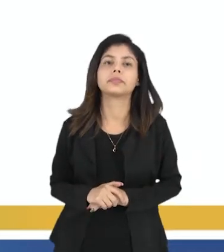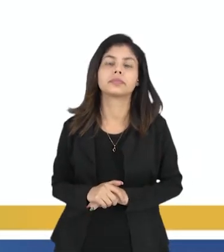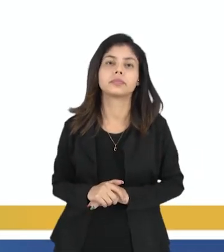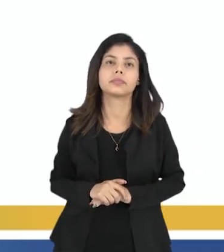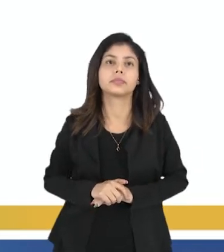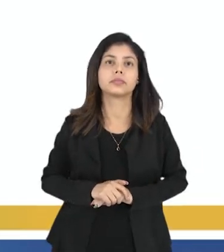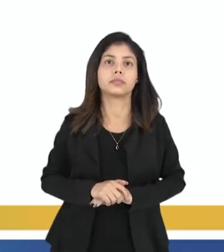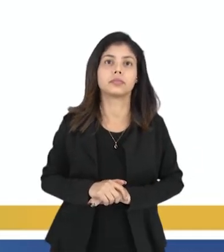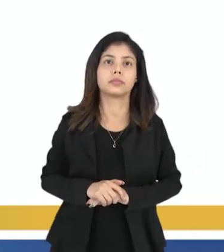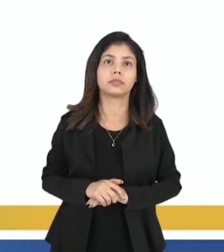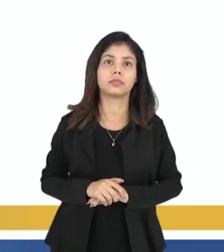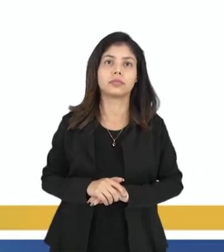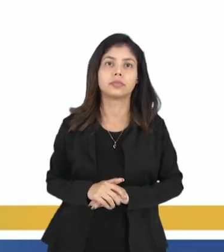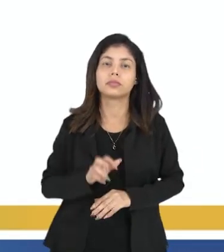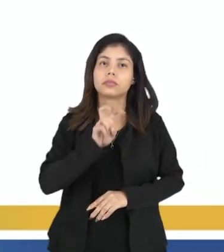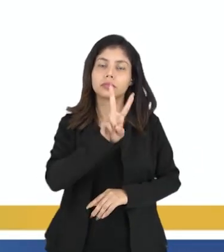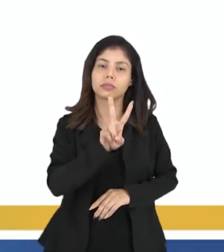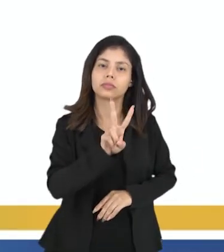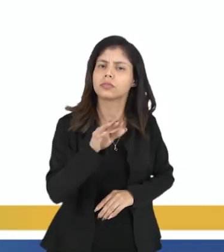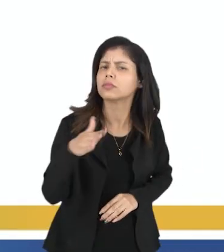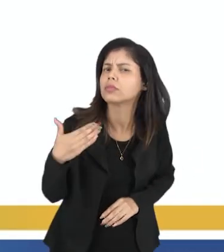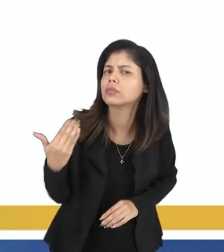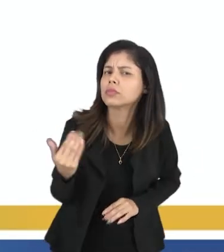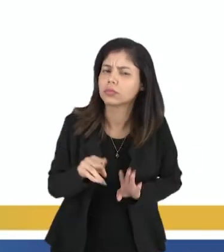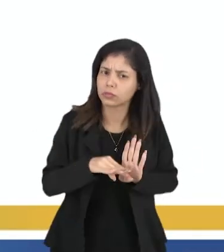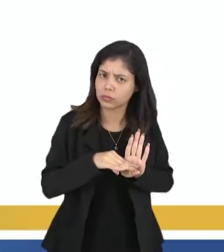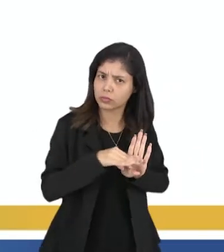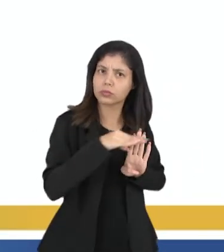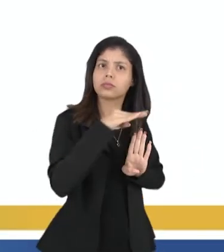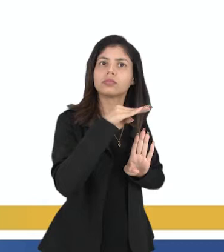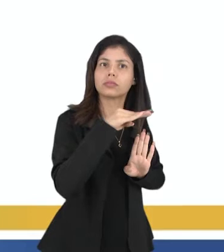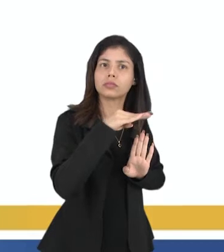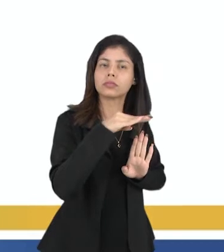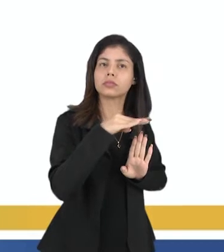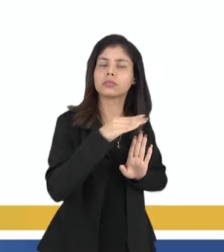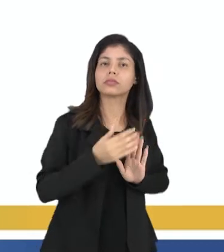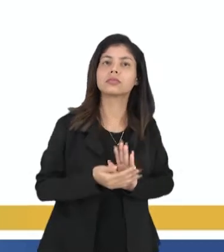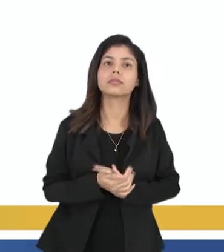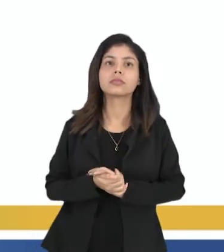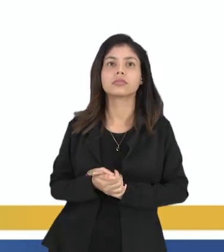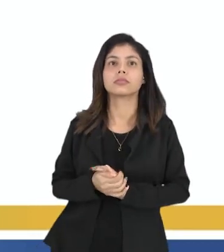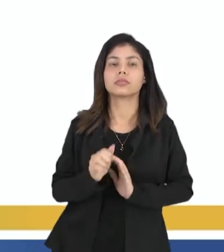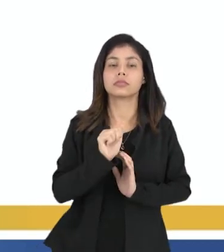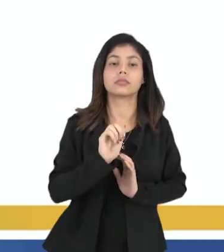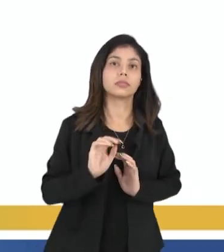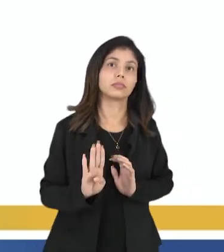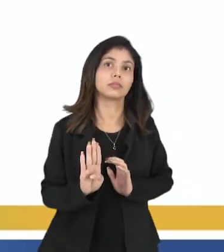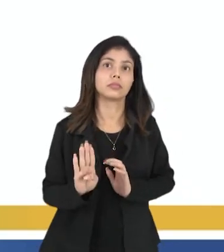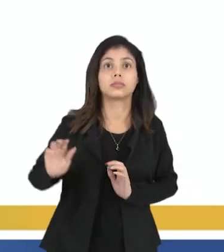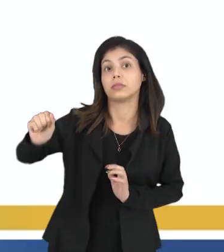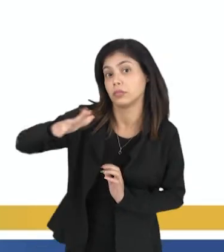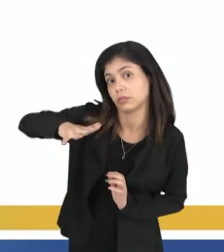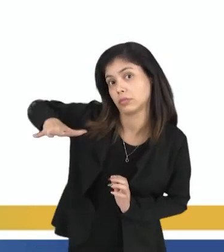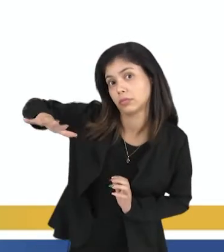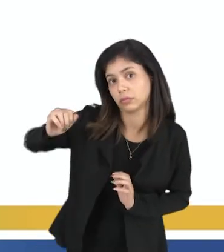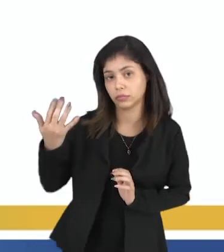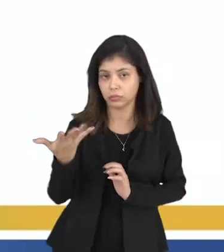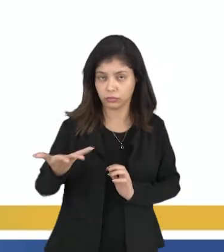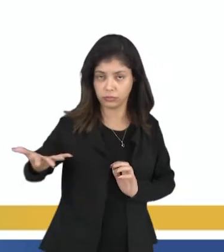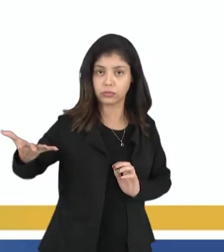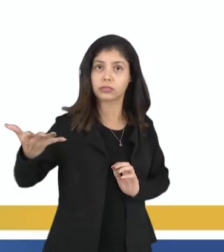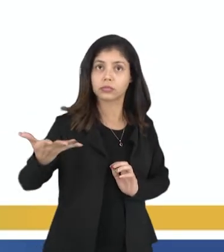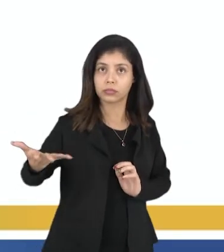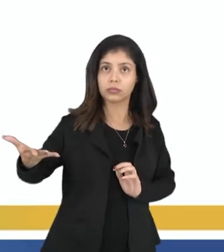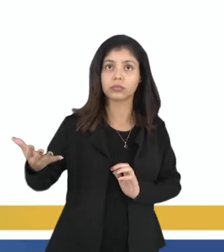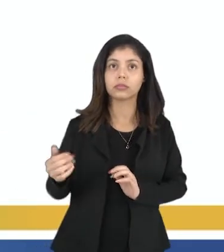Oi e aí o nosso ver ele representa o volume é o apêndice B é a área da base da